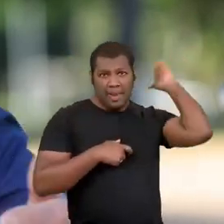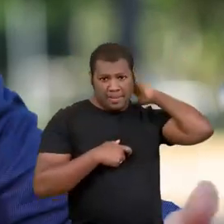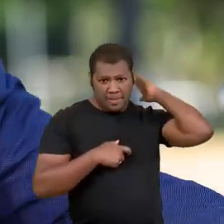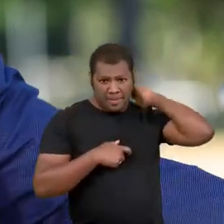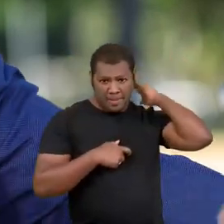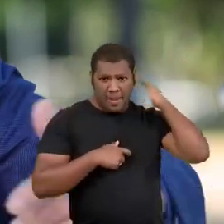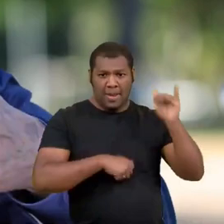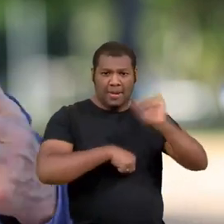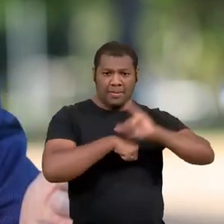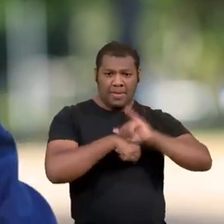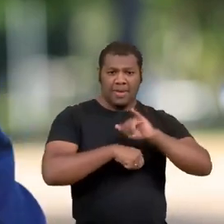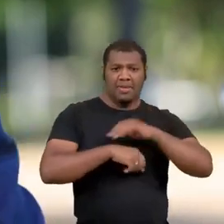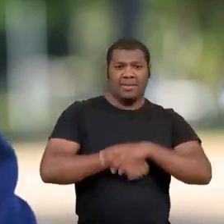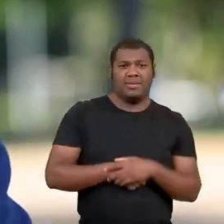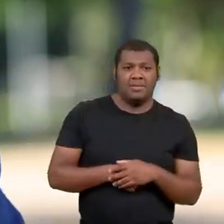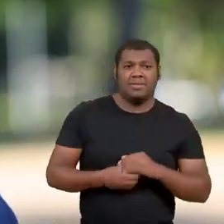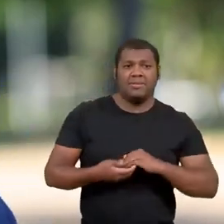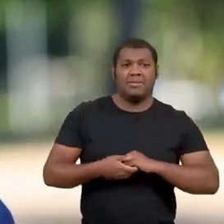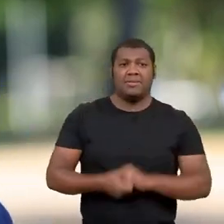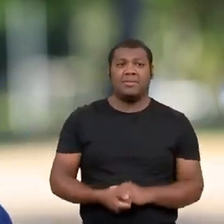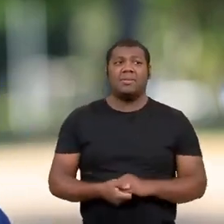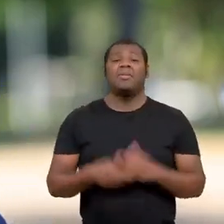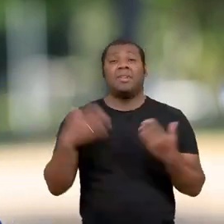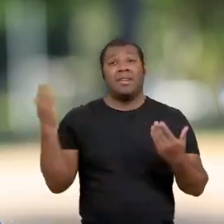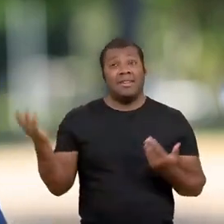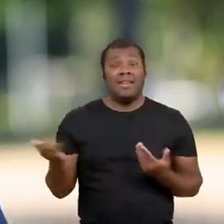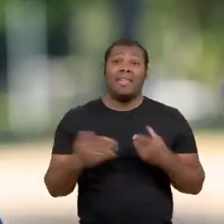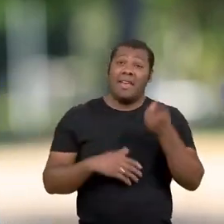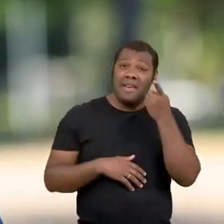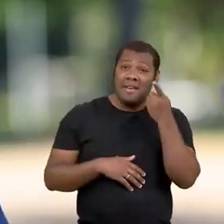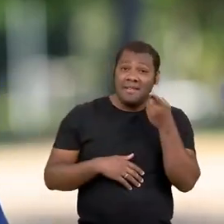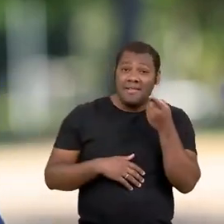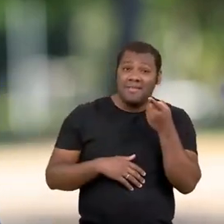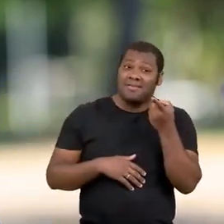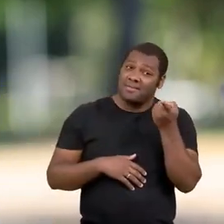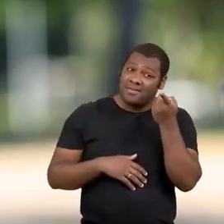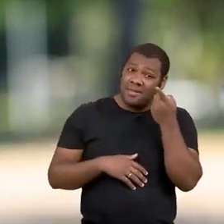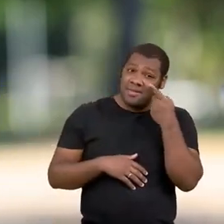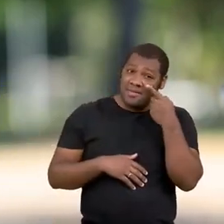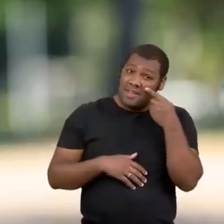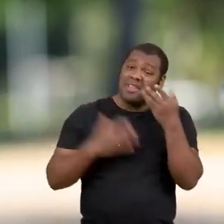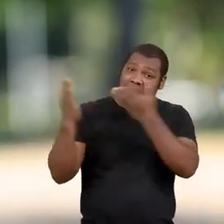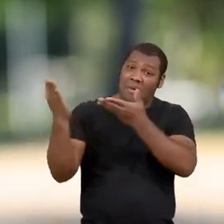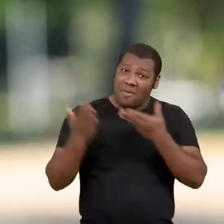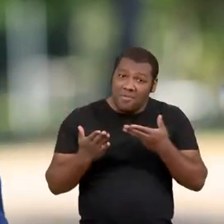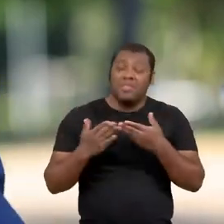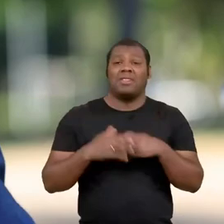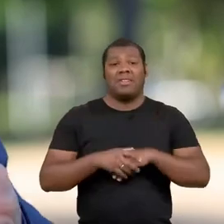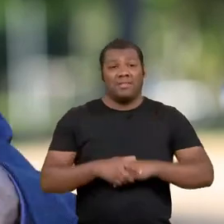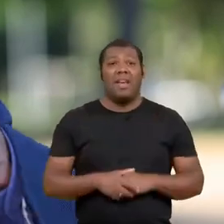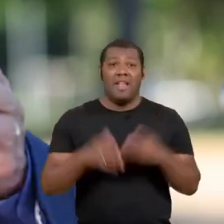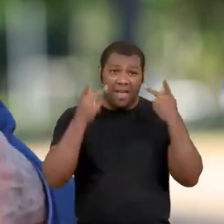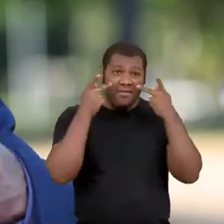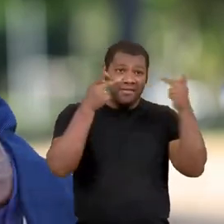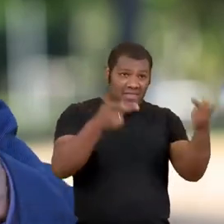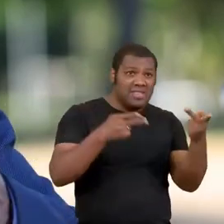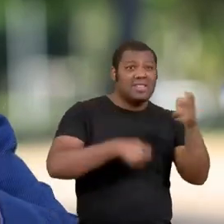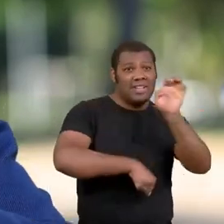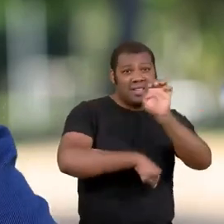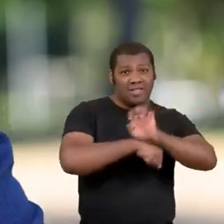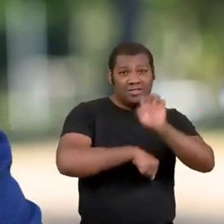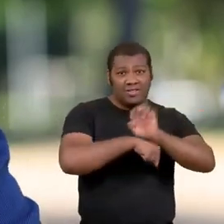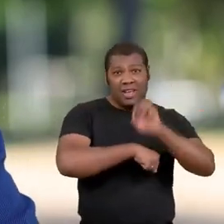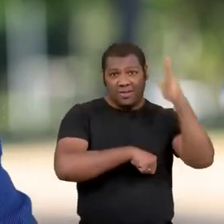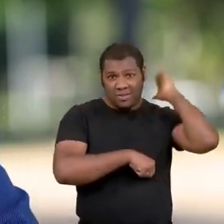de não afeta que tem milhões de milhões de pessoas mas de qualquer forma seria uma visita extraordinária Mas aí tem que acertar com a